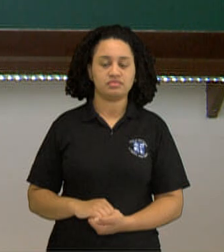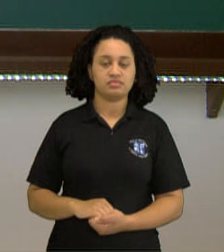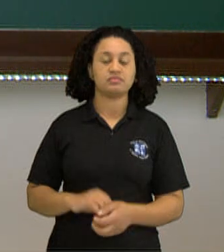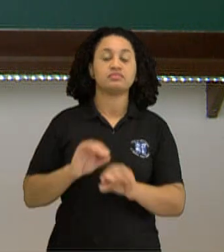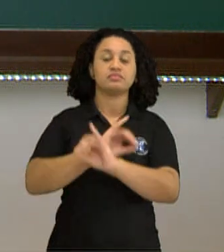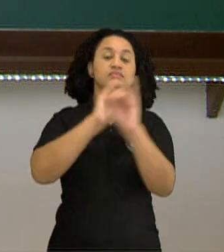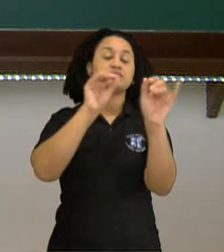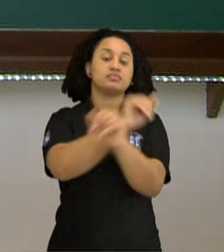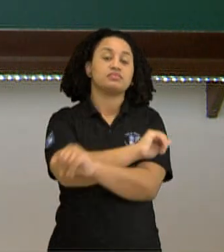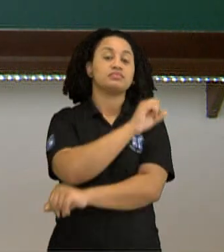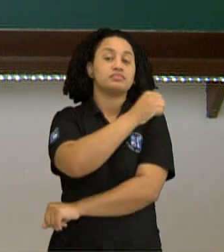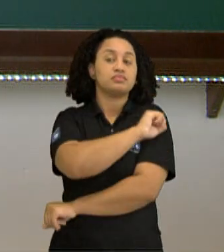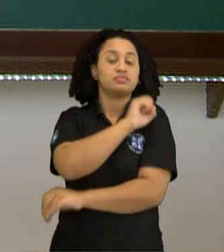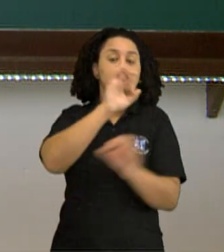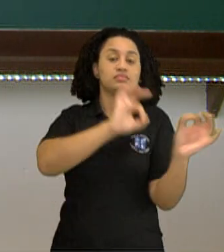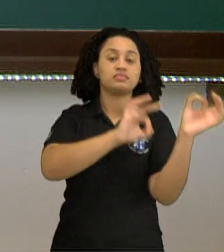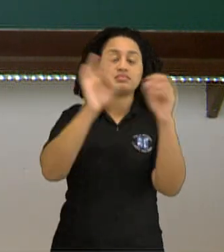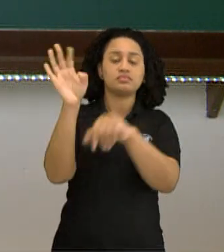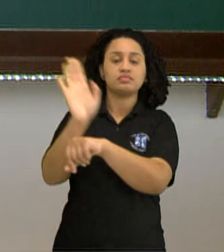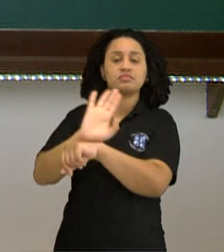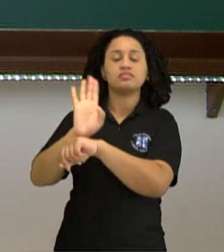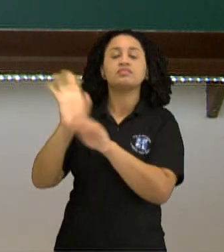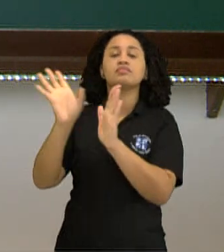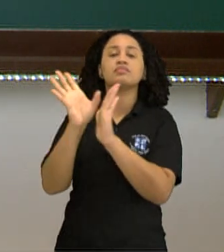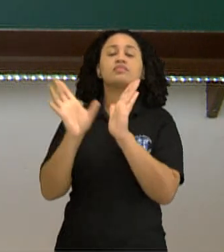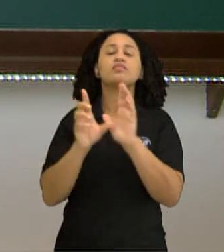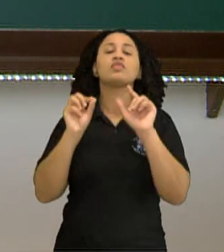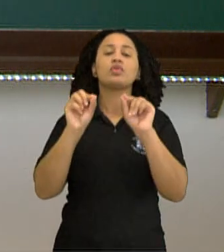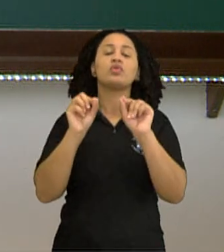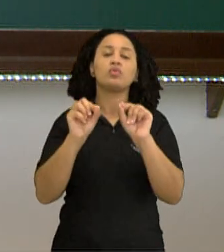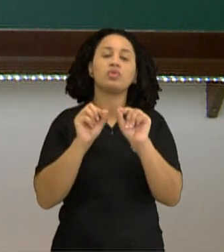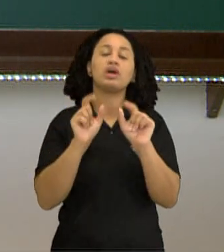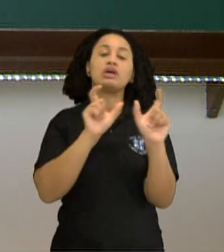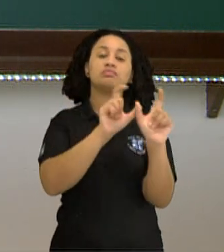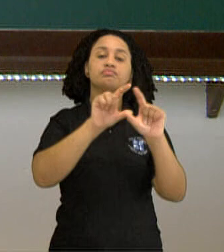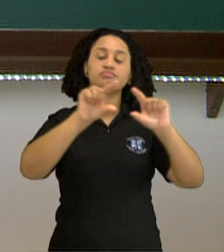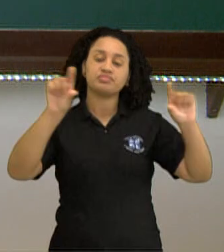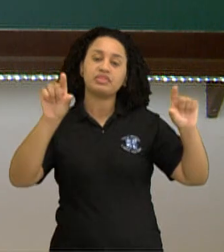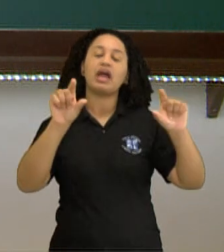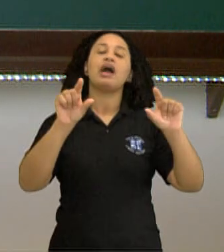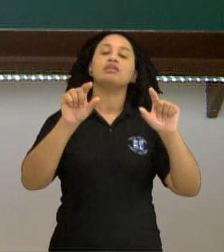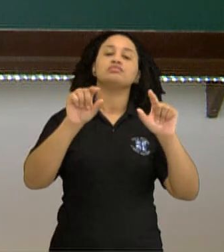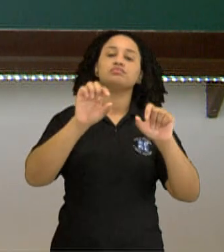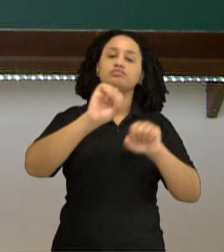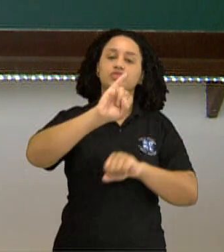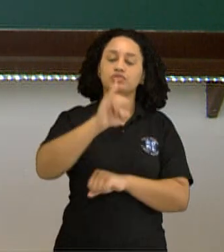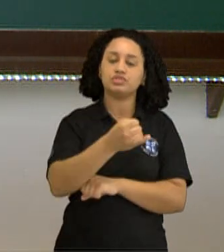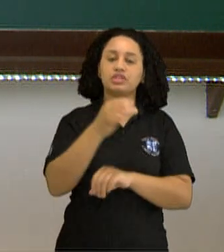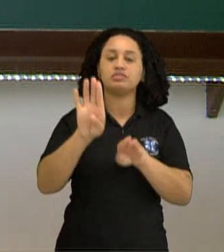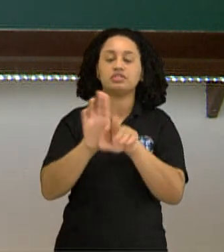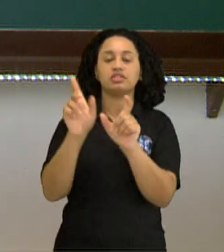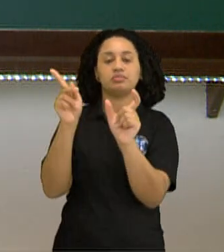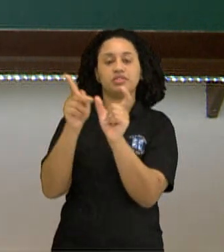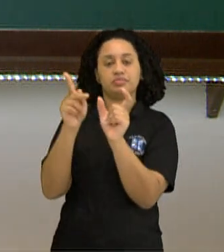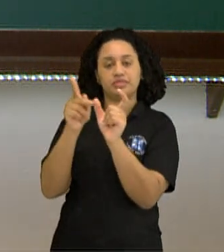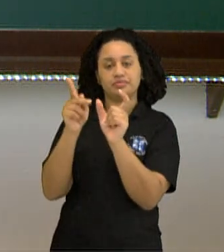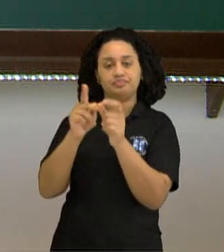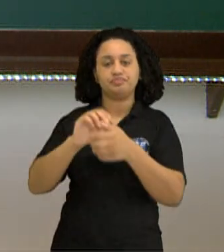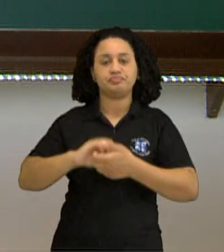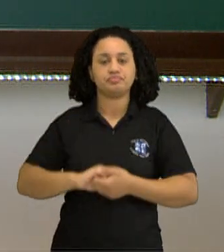Olá, alunos do 8º ano. Nesse vídeo vamos falar sobre os termos da oração sujeito e predicado.